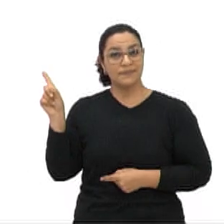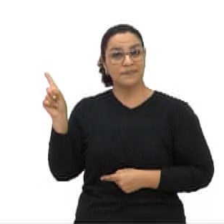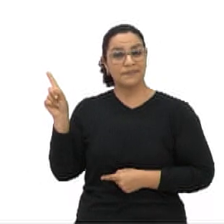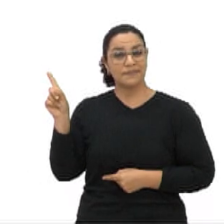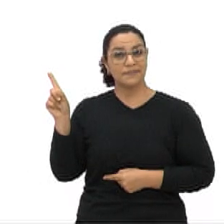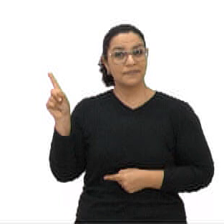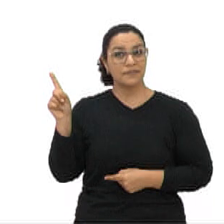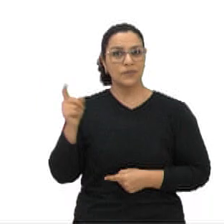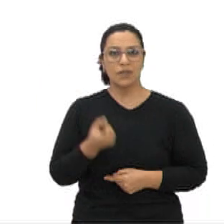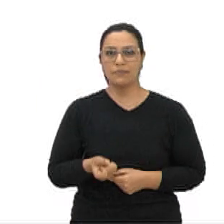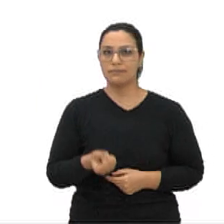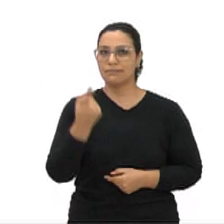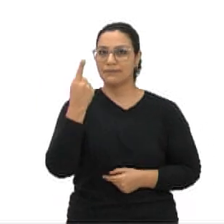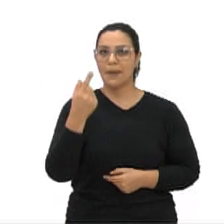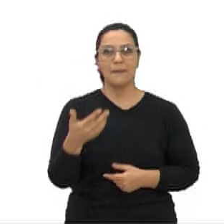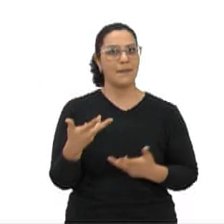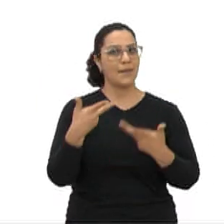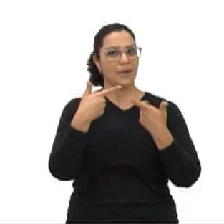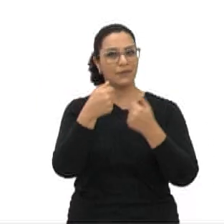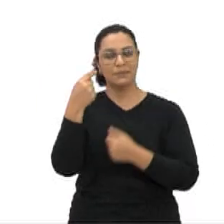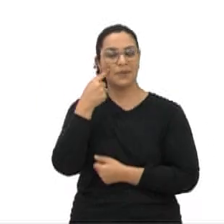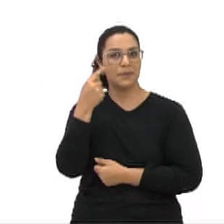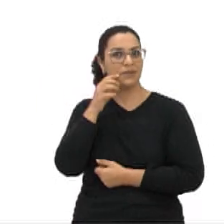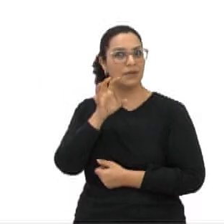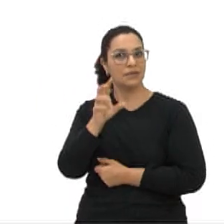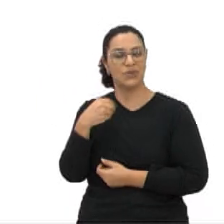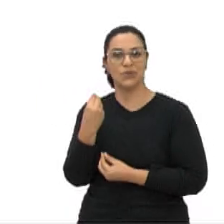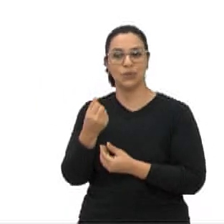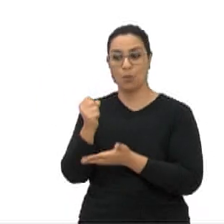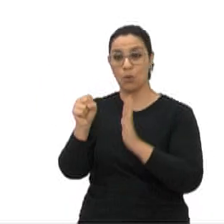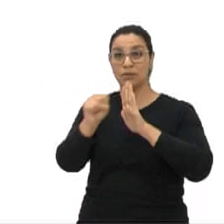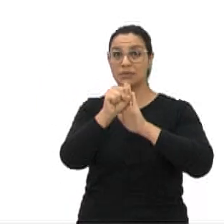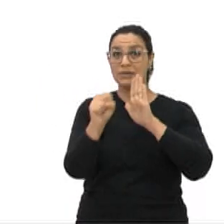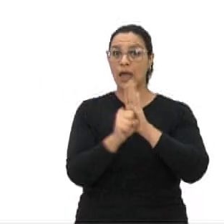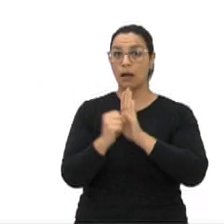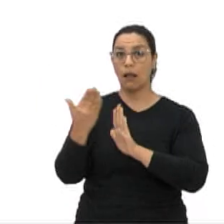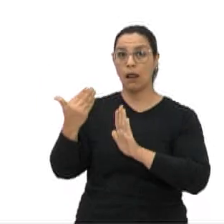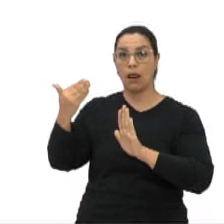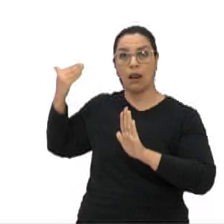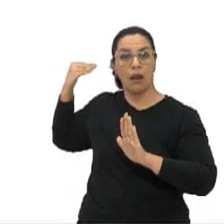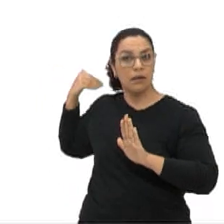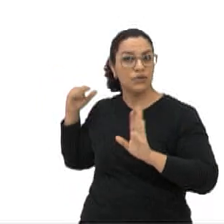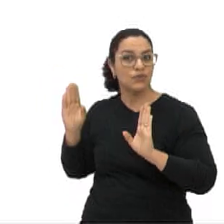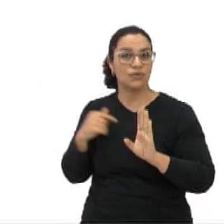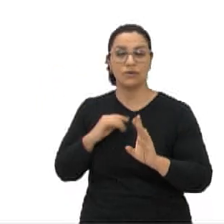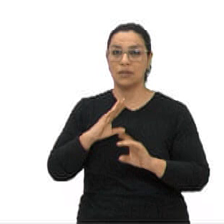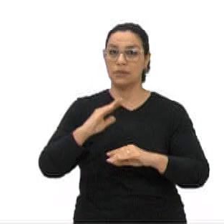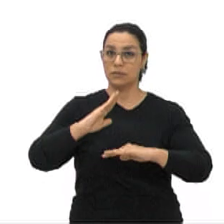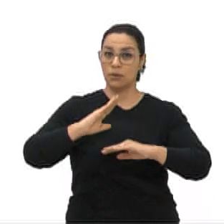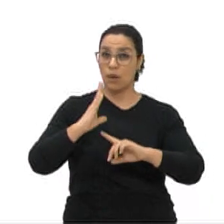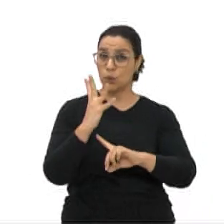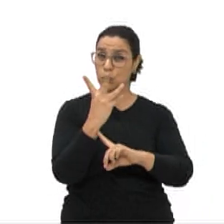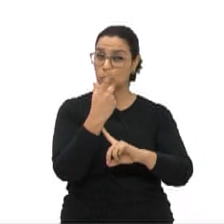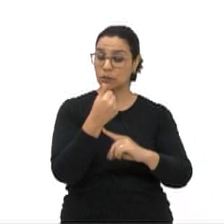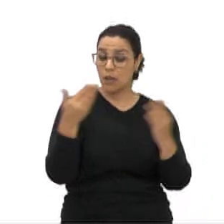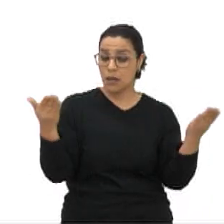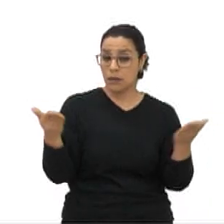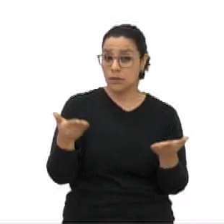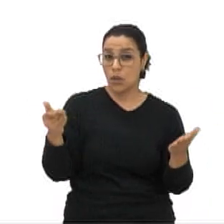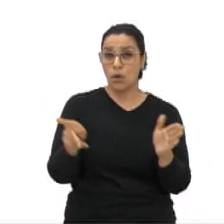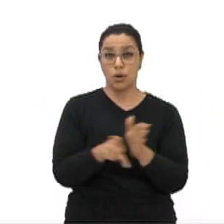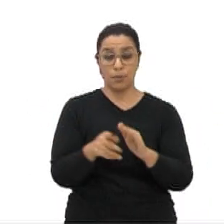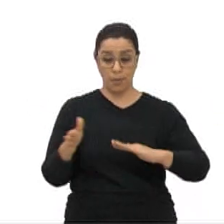Uma coisa incrível assim, para a gente pensar, tantos séculos atrás, né? Geralmente os artistas da atualidade, da